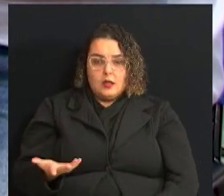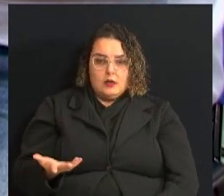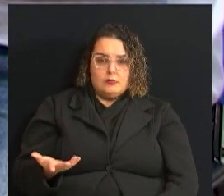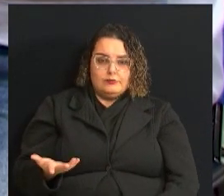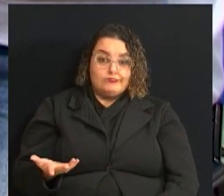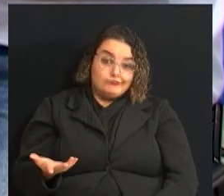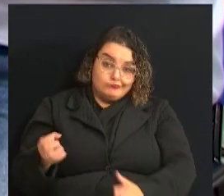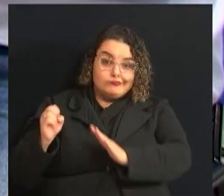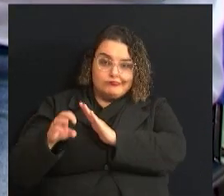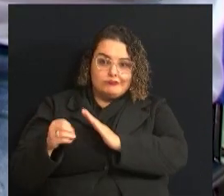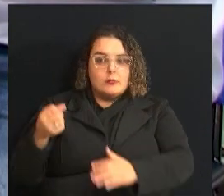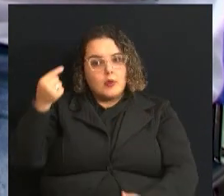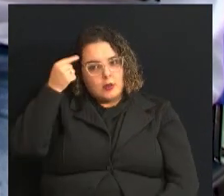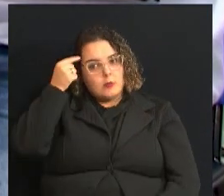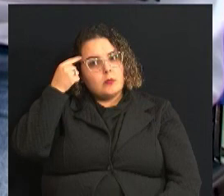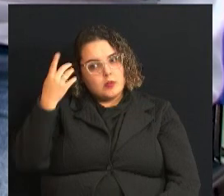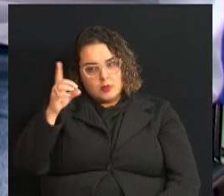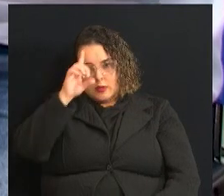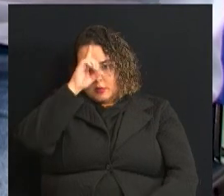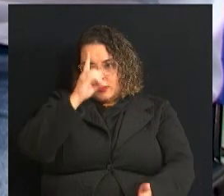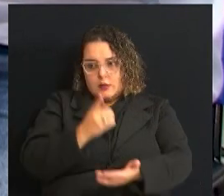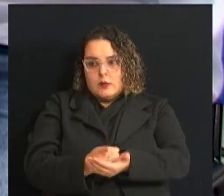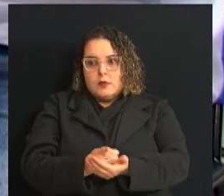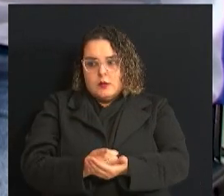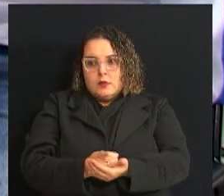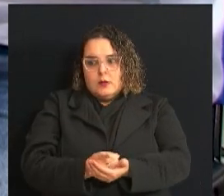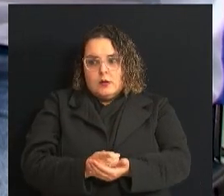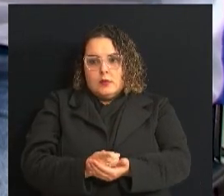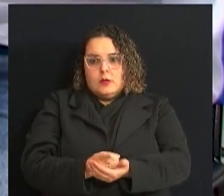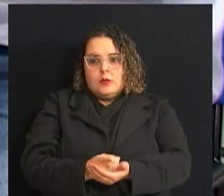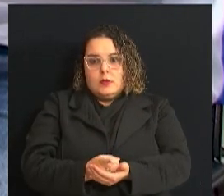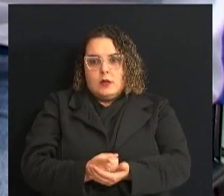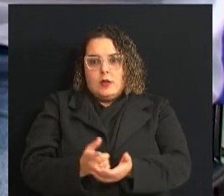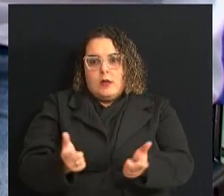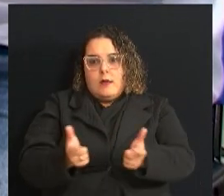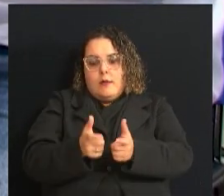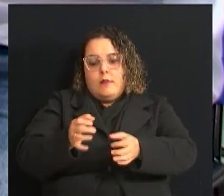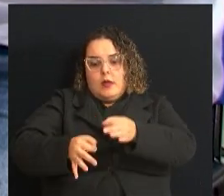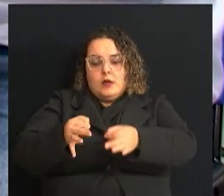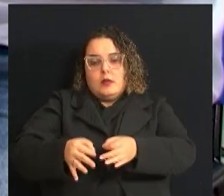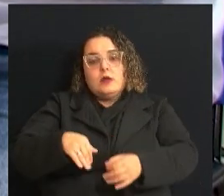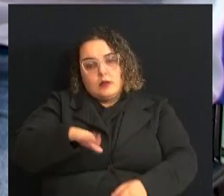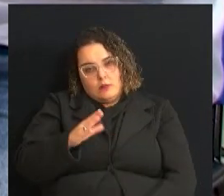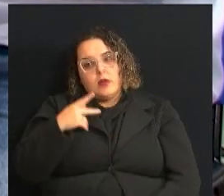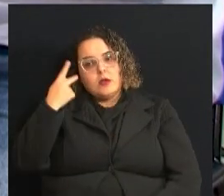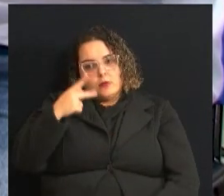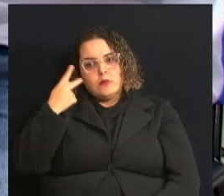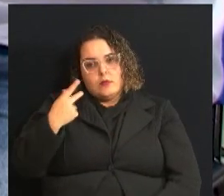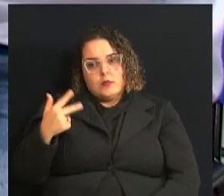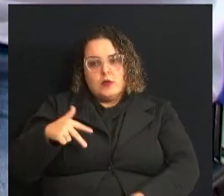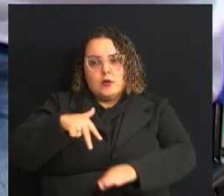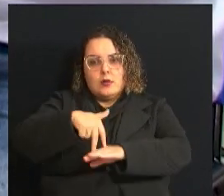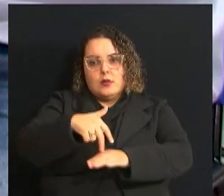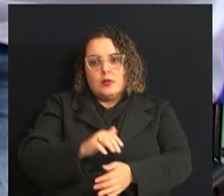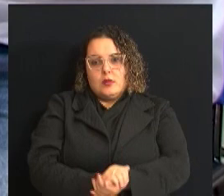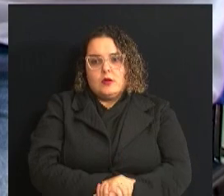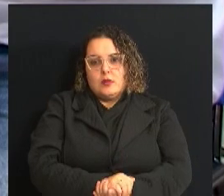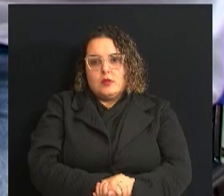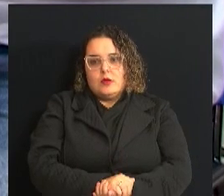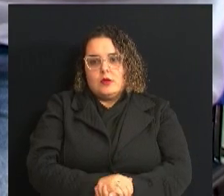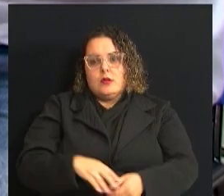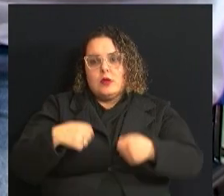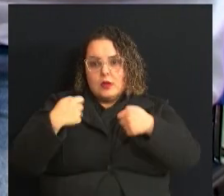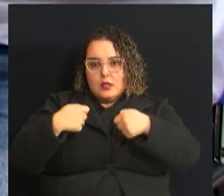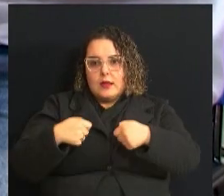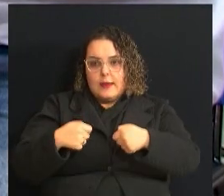Então, penso que essa é uma decisão que é muito menos jurídica e mais política, né? De um posicionamento político que a gente precisa